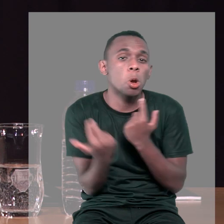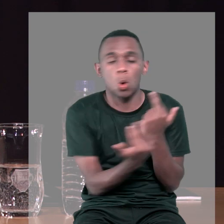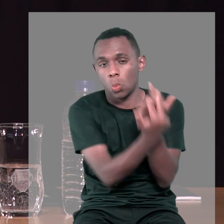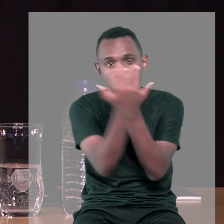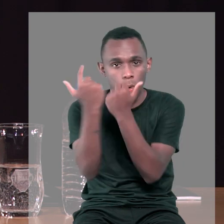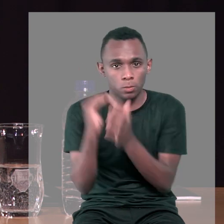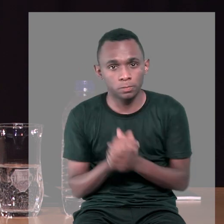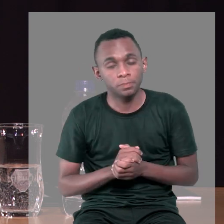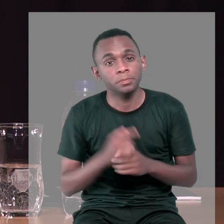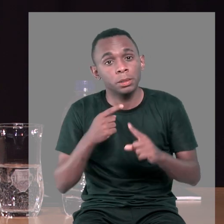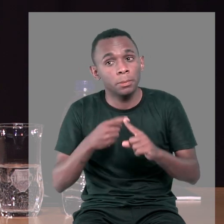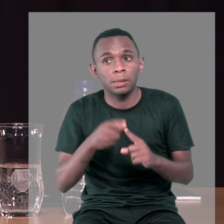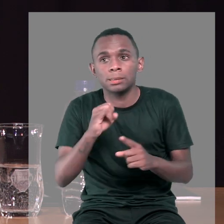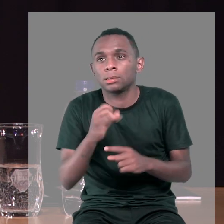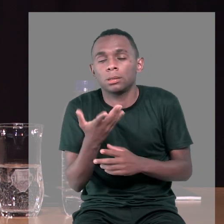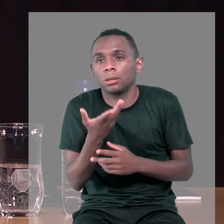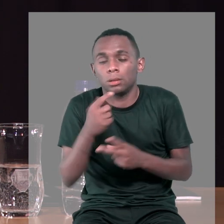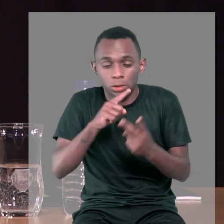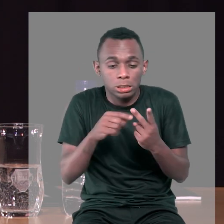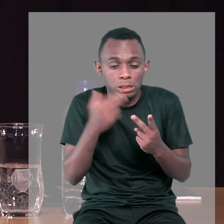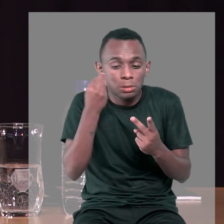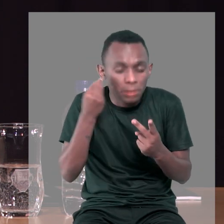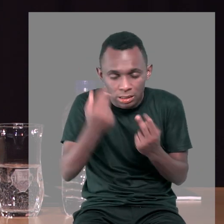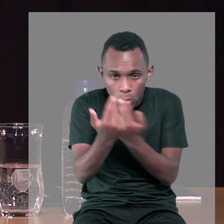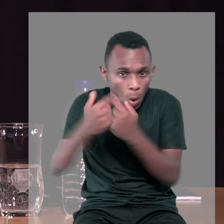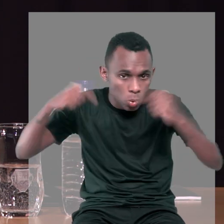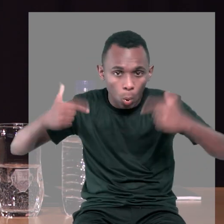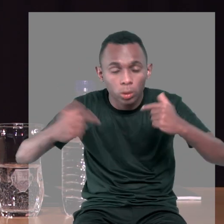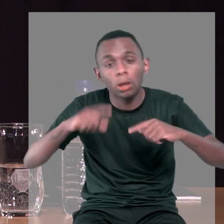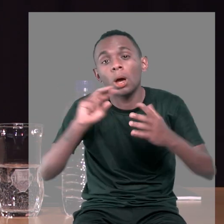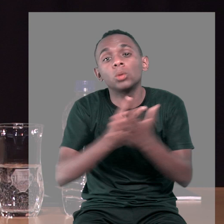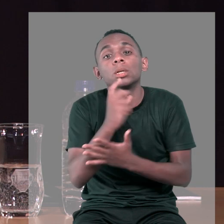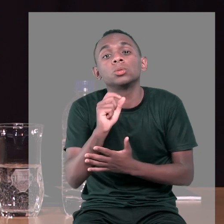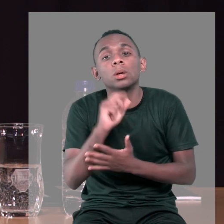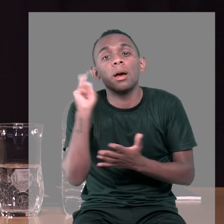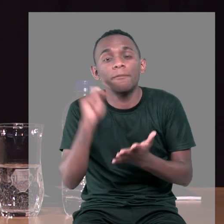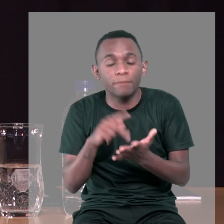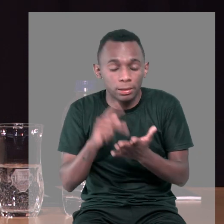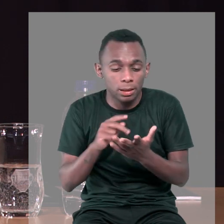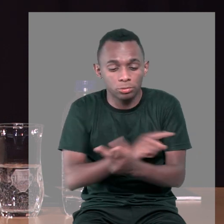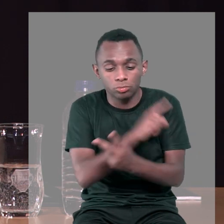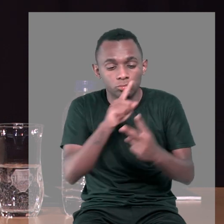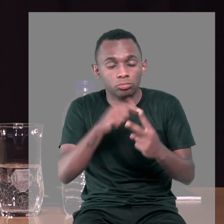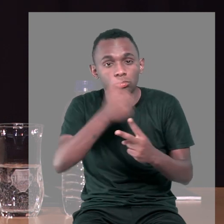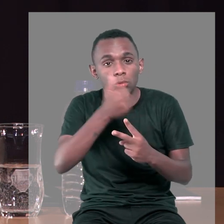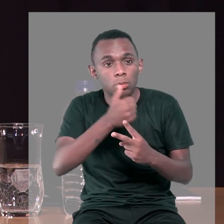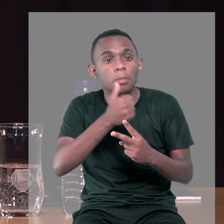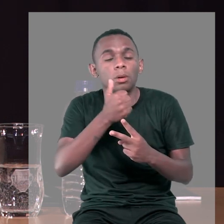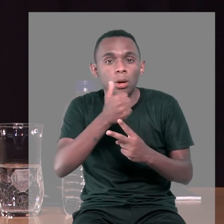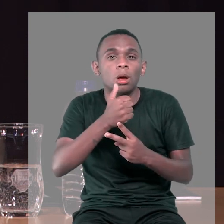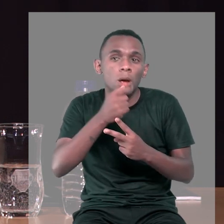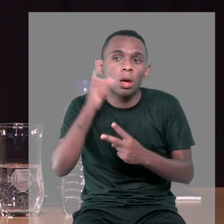Não é? Quer dizer, se reduzíssemos a verdade factual àquela testemunhada por alguém,